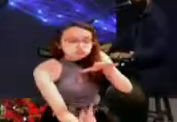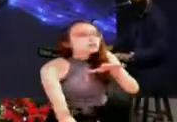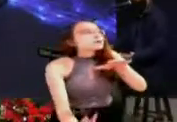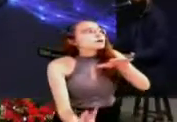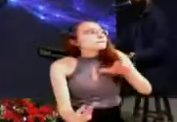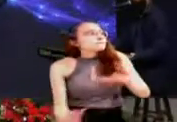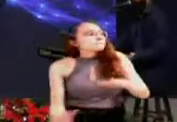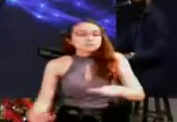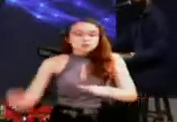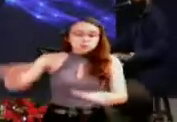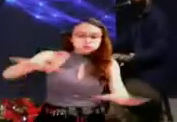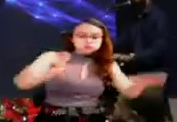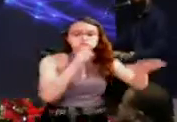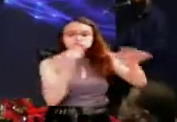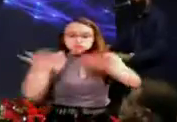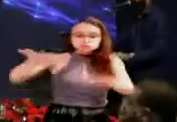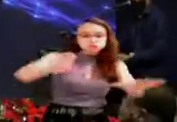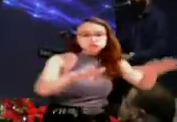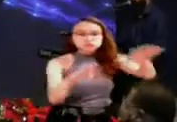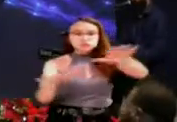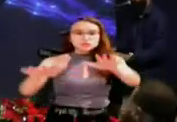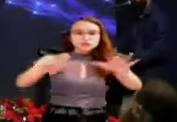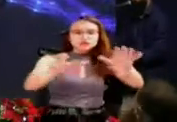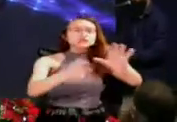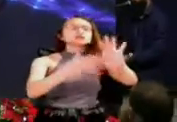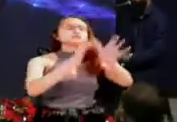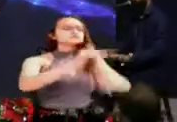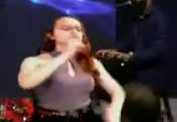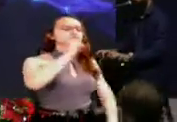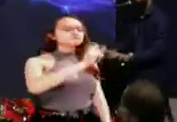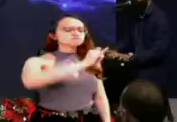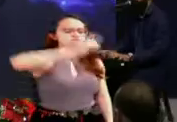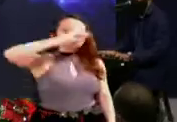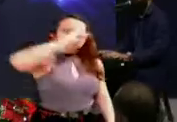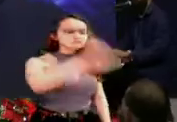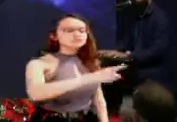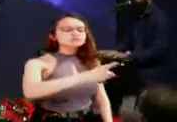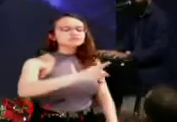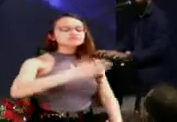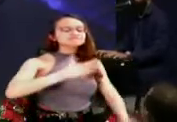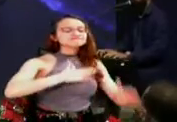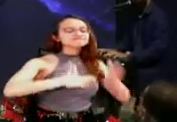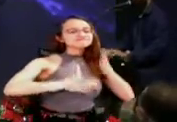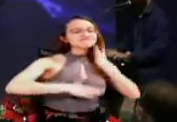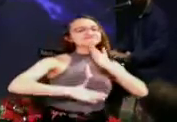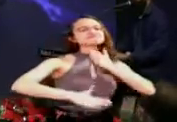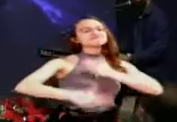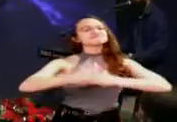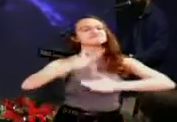submergir. As ondas atendem ao meu mandar,